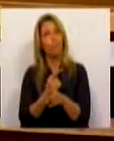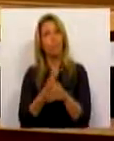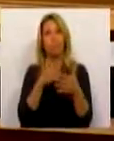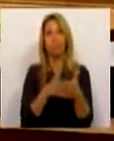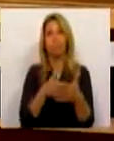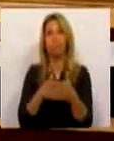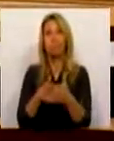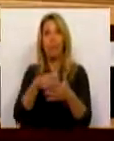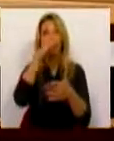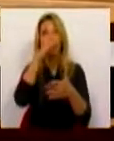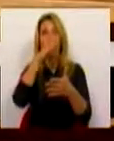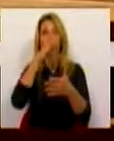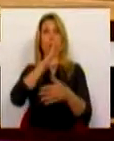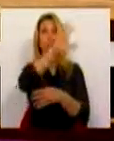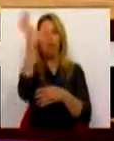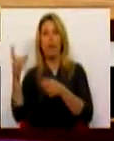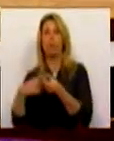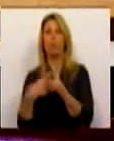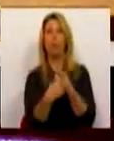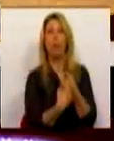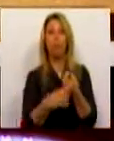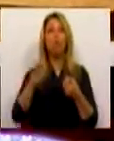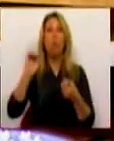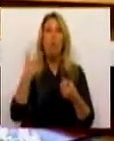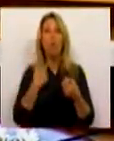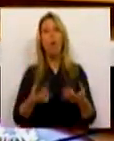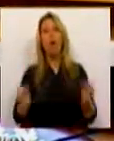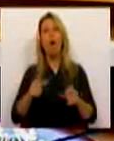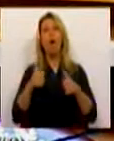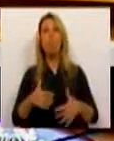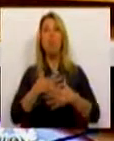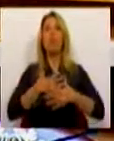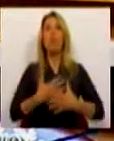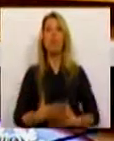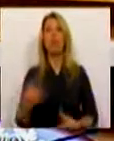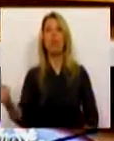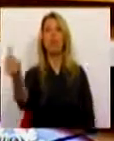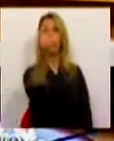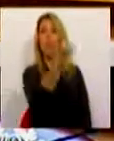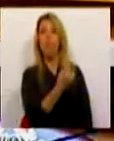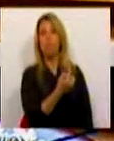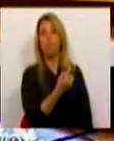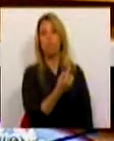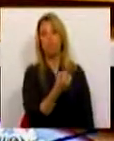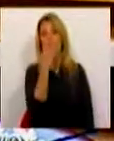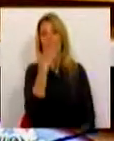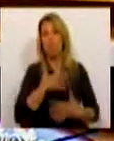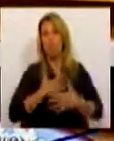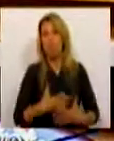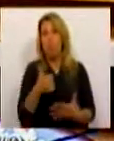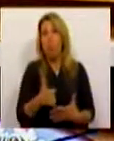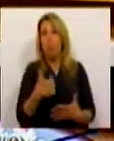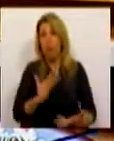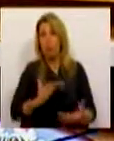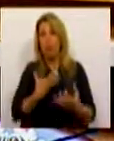de Estados-membros, de ausência de boa vontade por parte de cada uma das partes, apesar de não termos